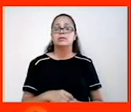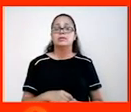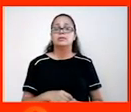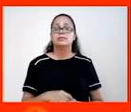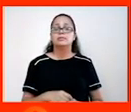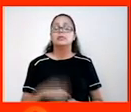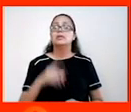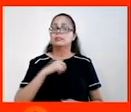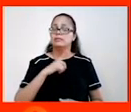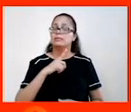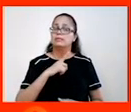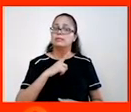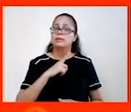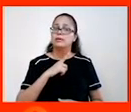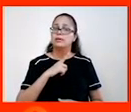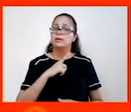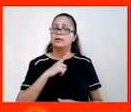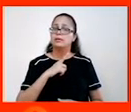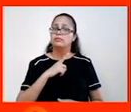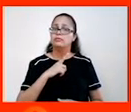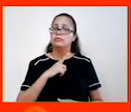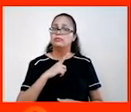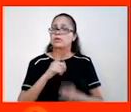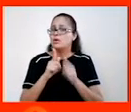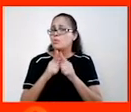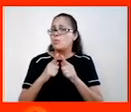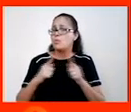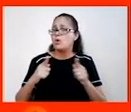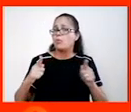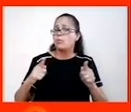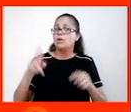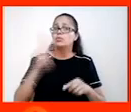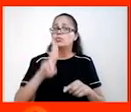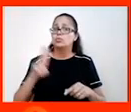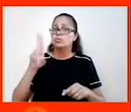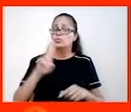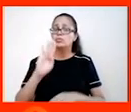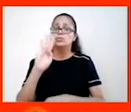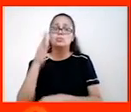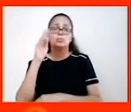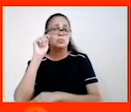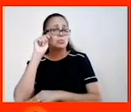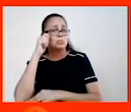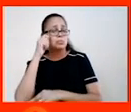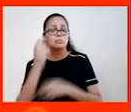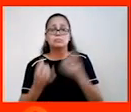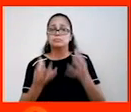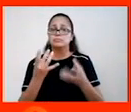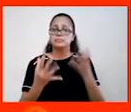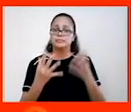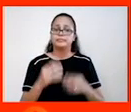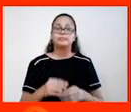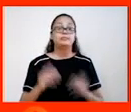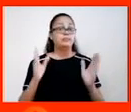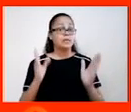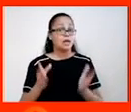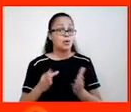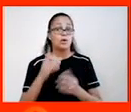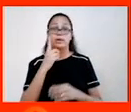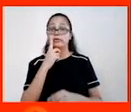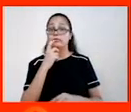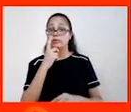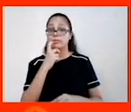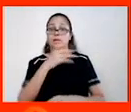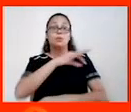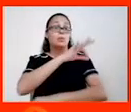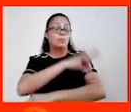gente pode dizer que houve aí um aumento, né, da utilização do carvão como fonte energética. Já na cor vermelha, que é o